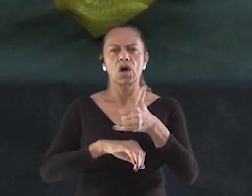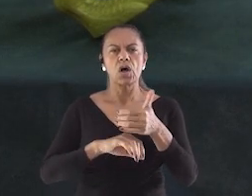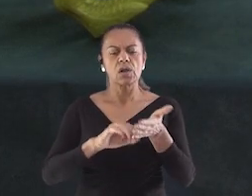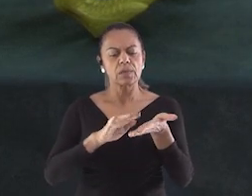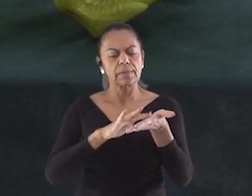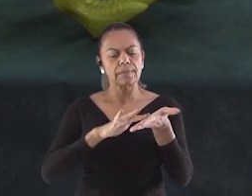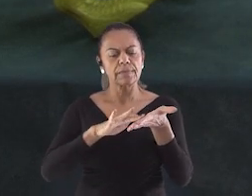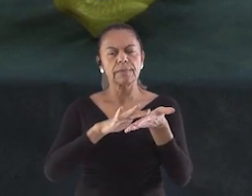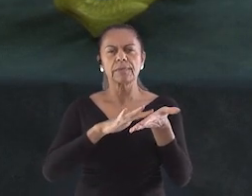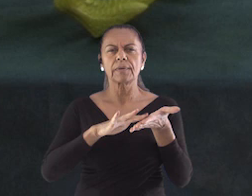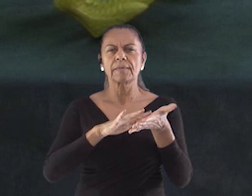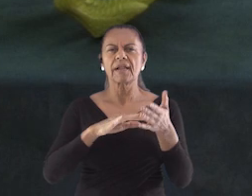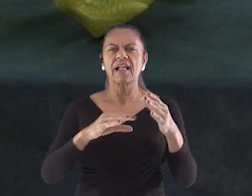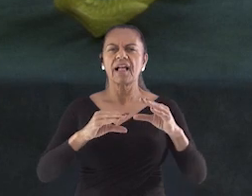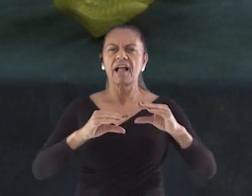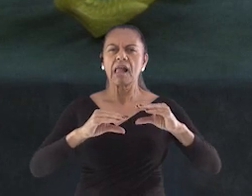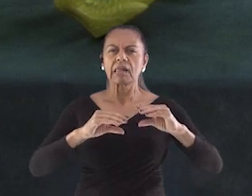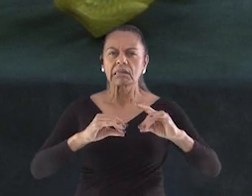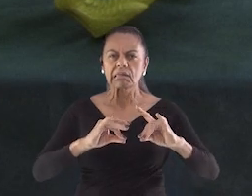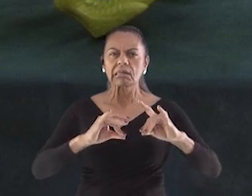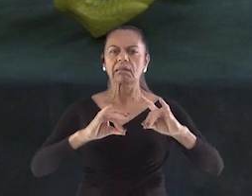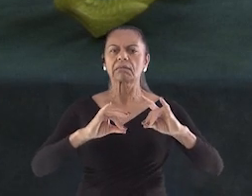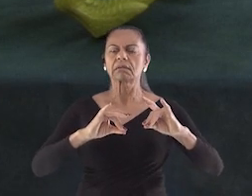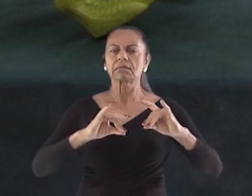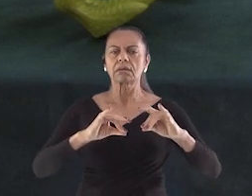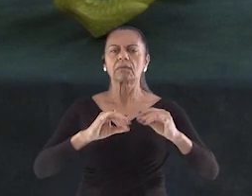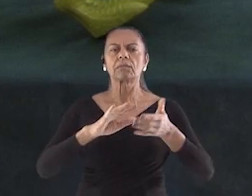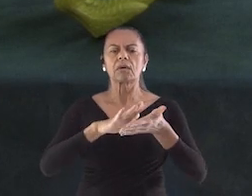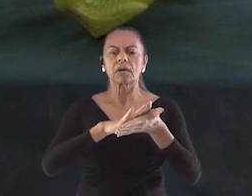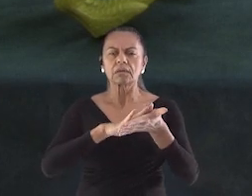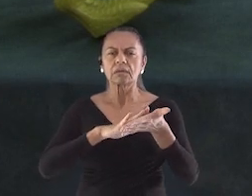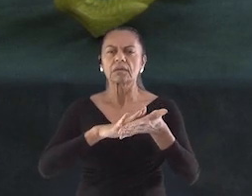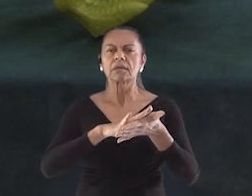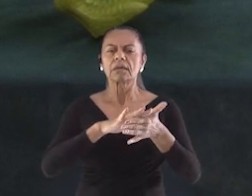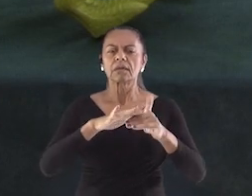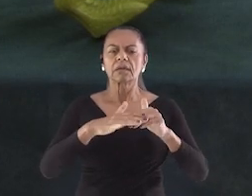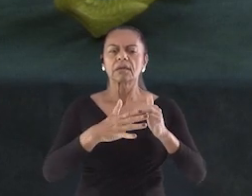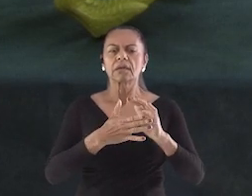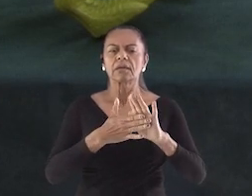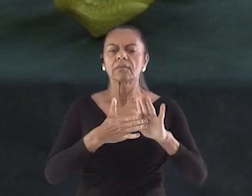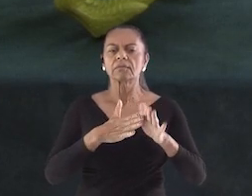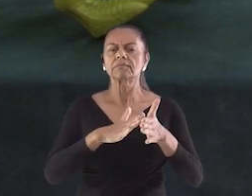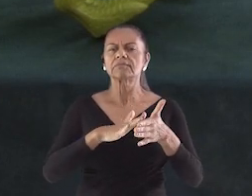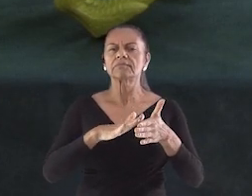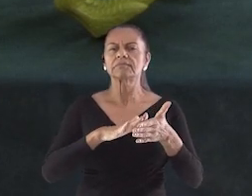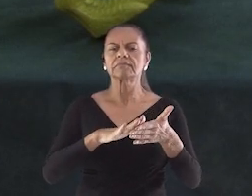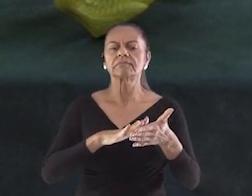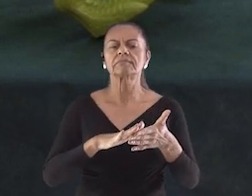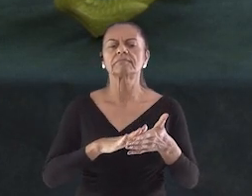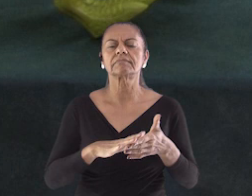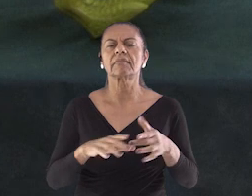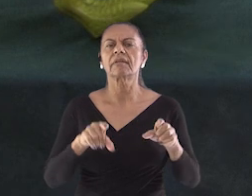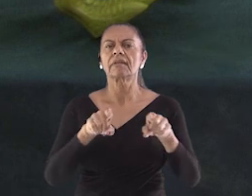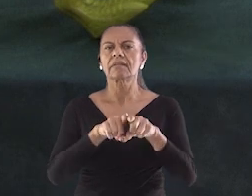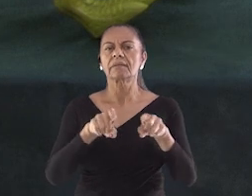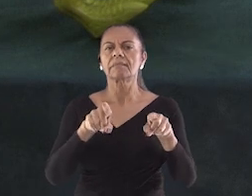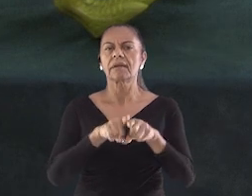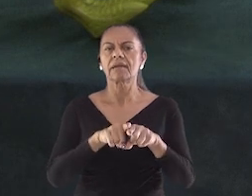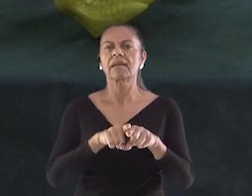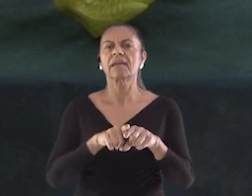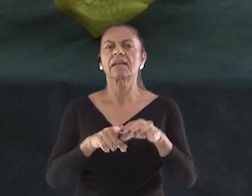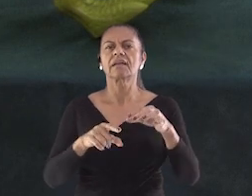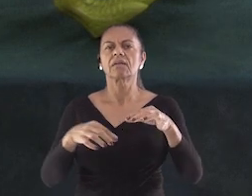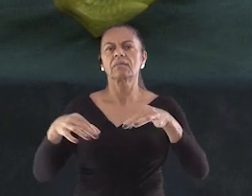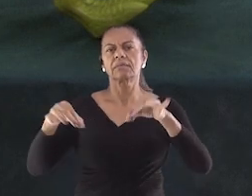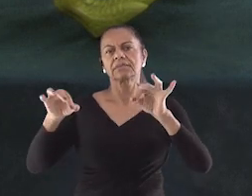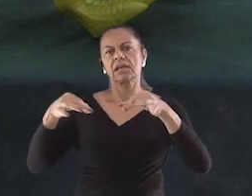Eu estou passando um pouco de hidratante nele, que é para a argila não ficar muito colada. Você pode também pressionar ele